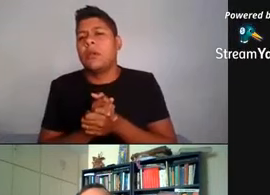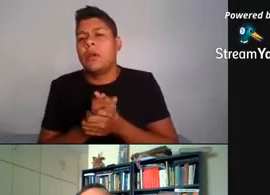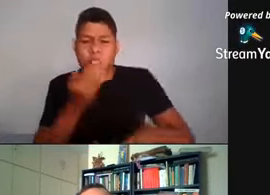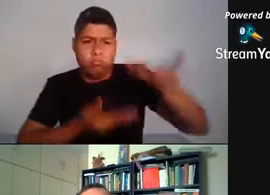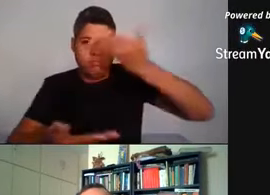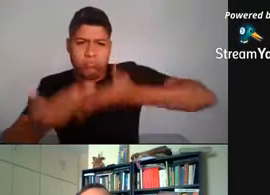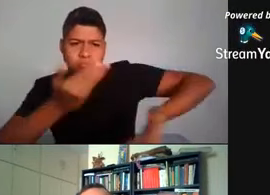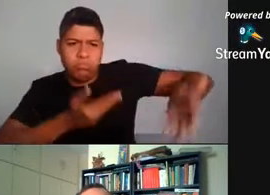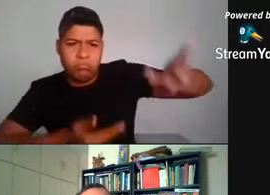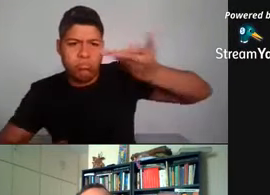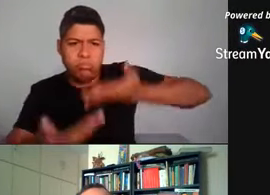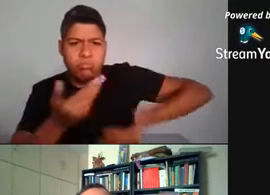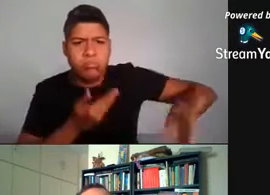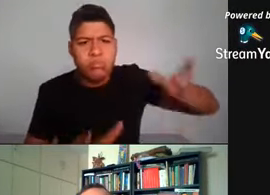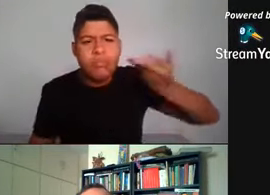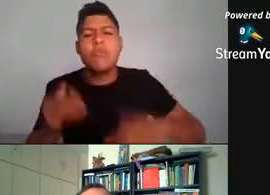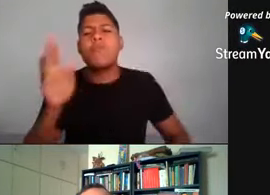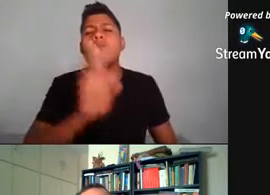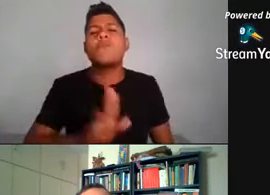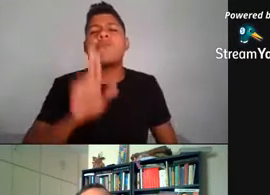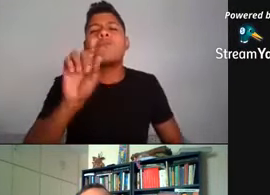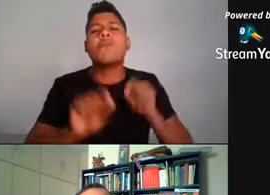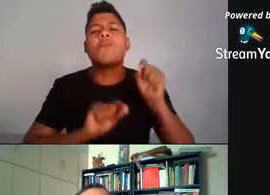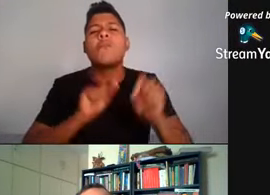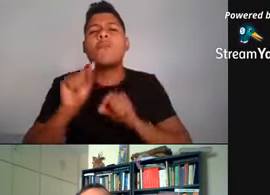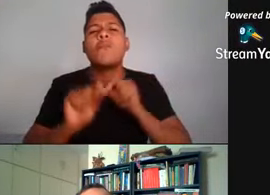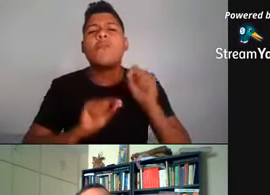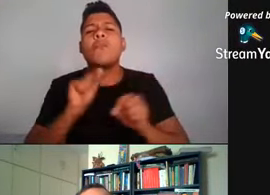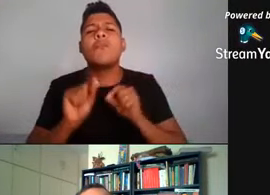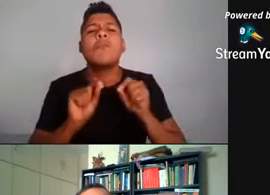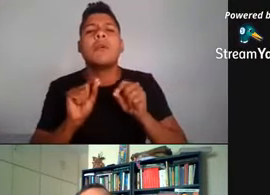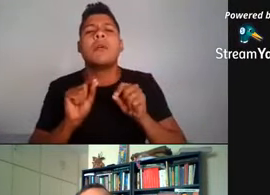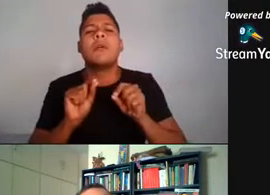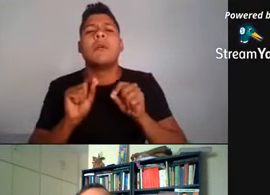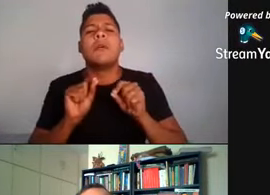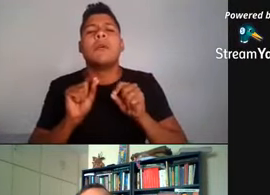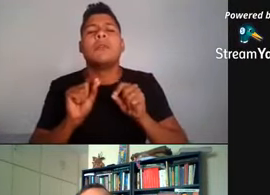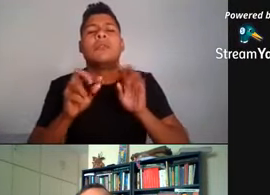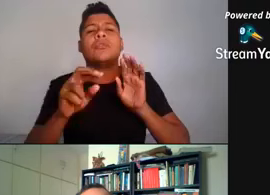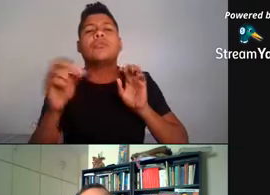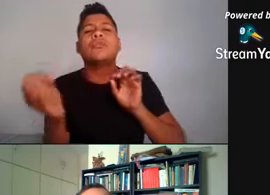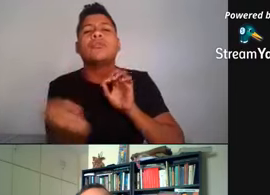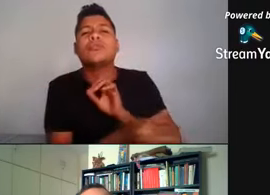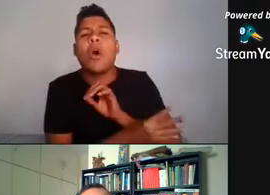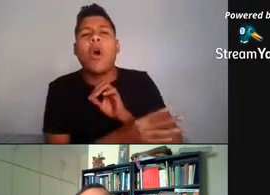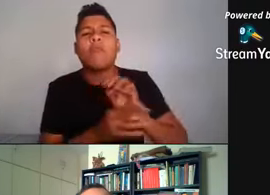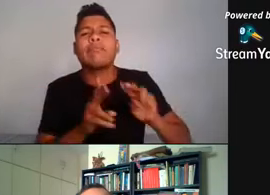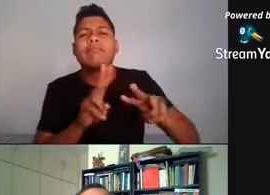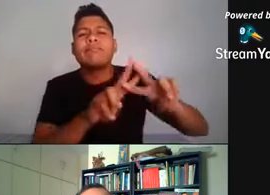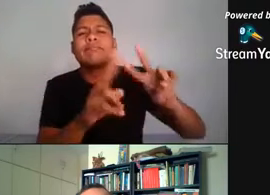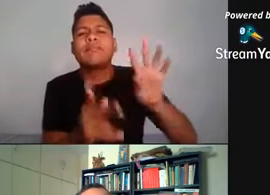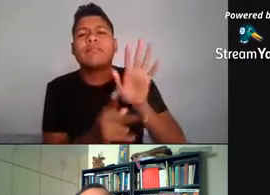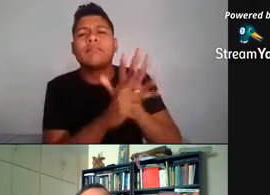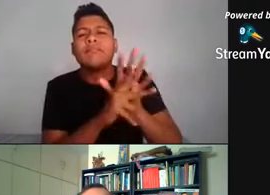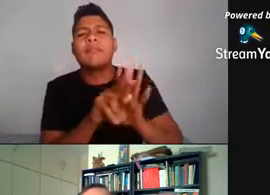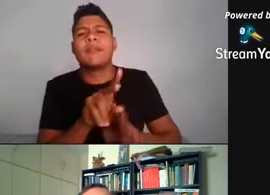inovar, né, usando os novos delitos criados pela